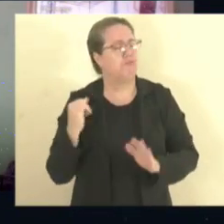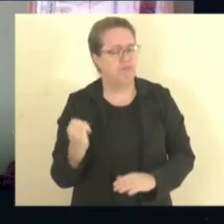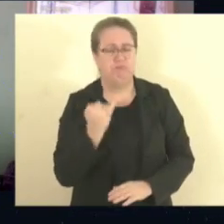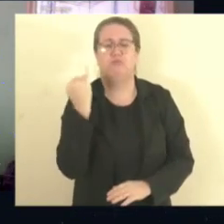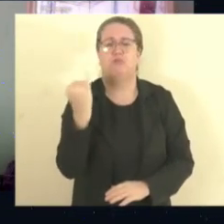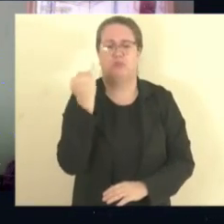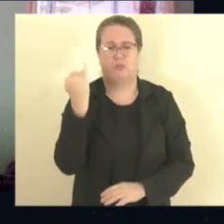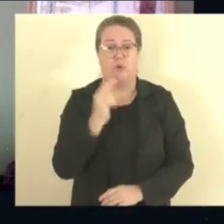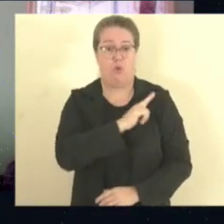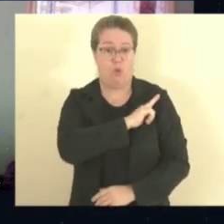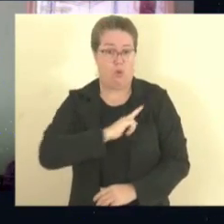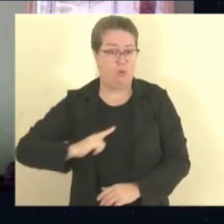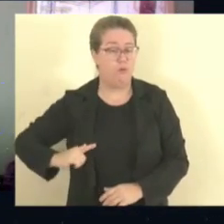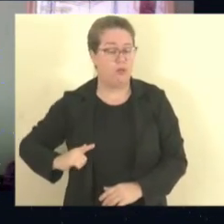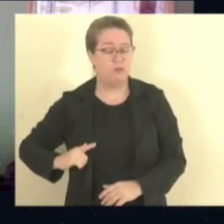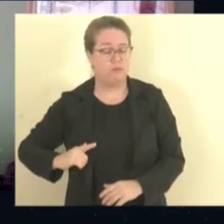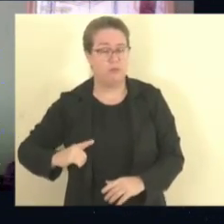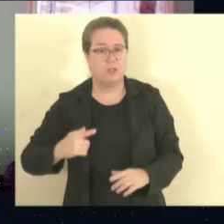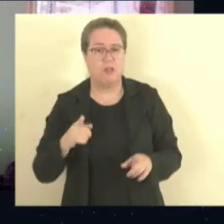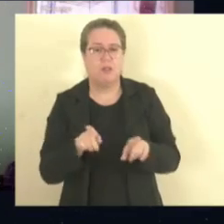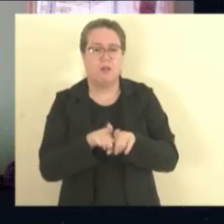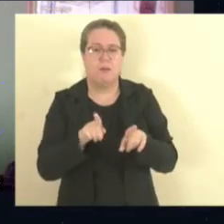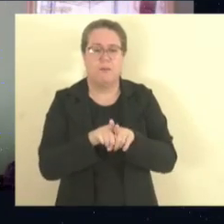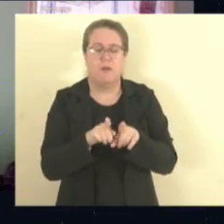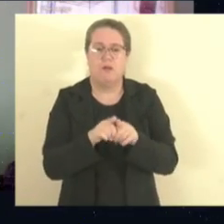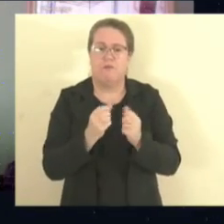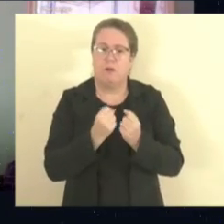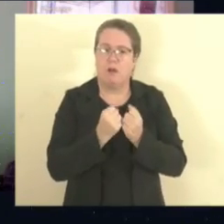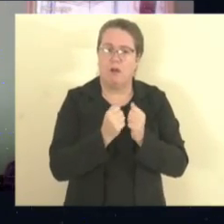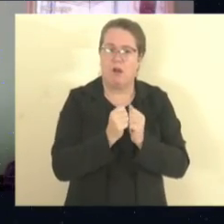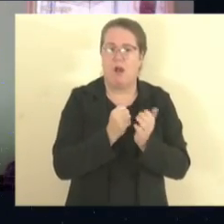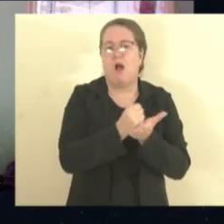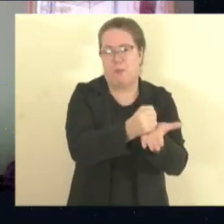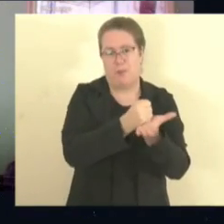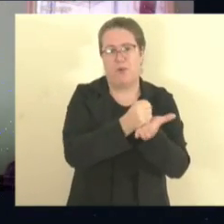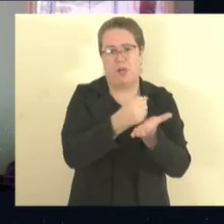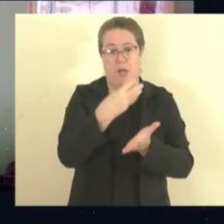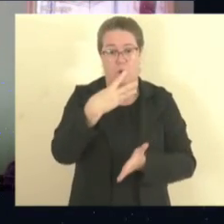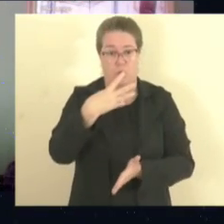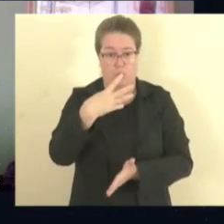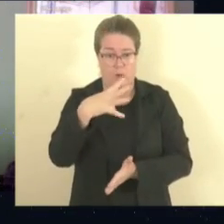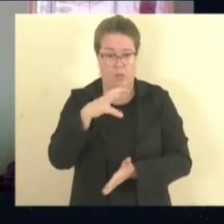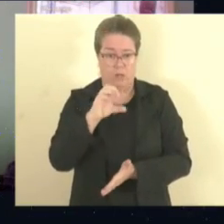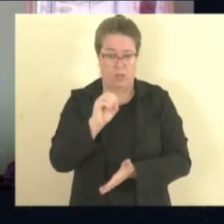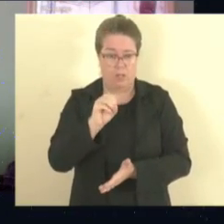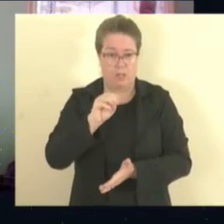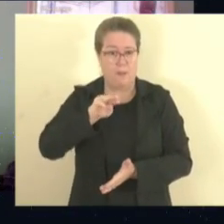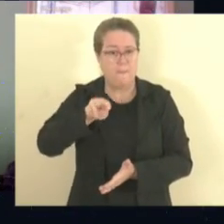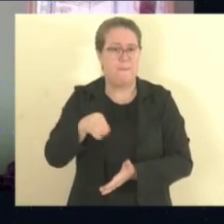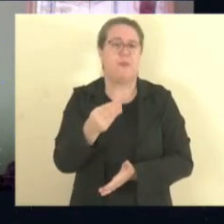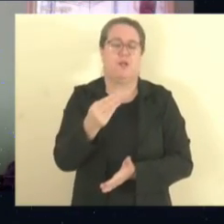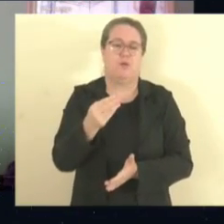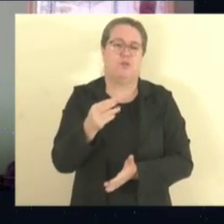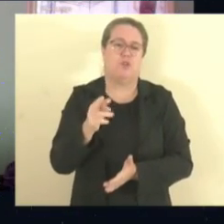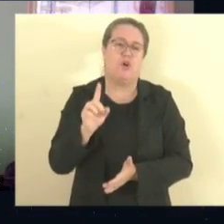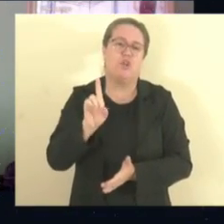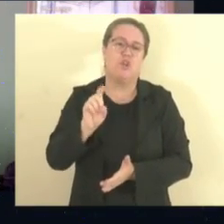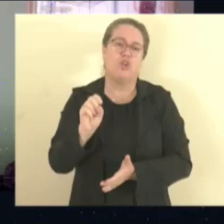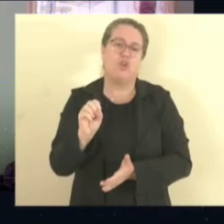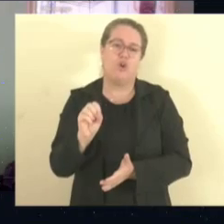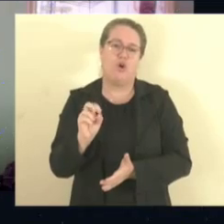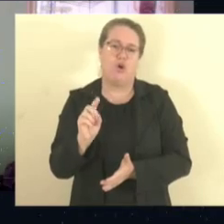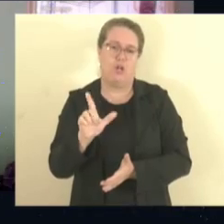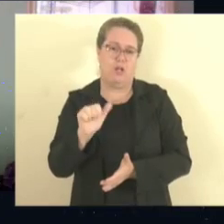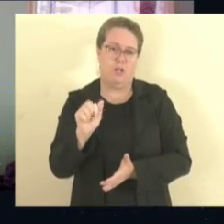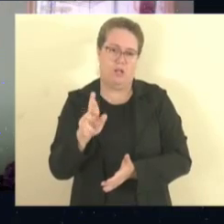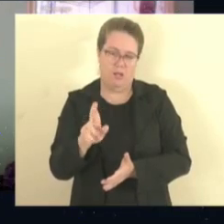com uma contrapartida de aproximadamente US$40 milhões também nesse programa. E é importante